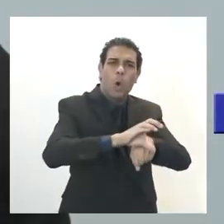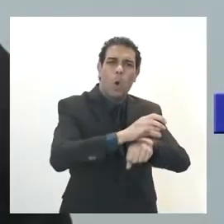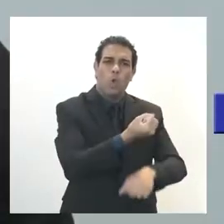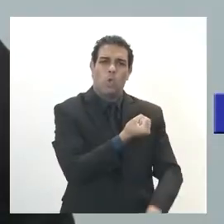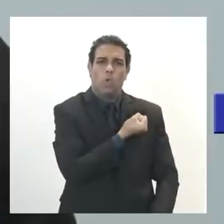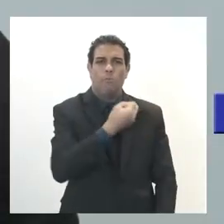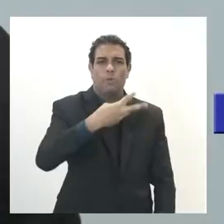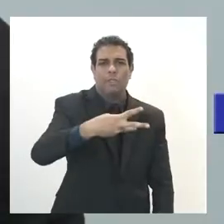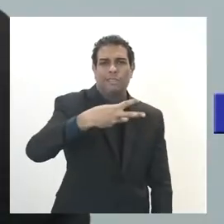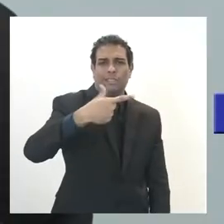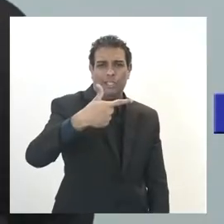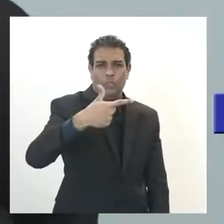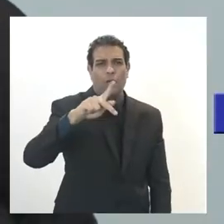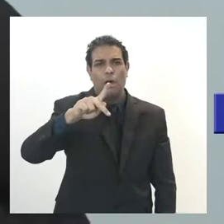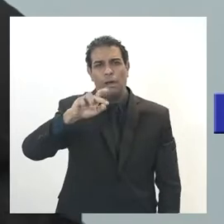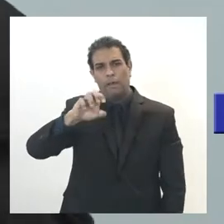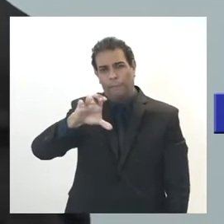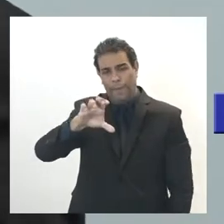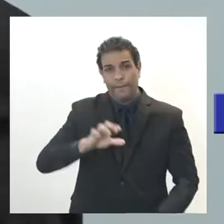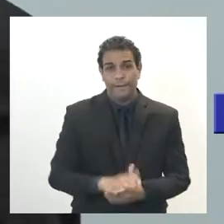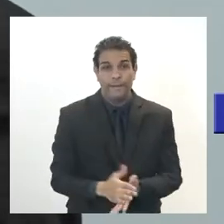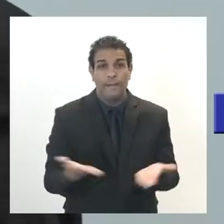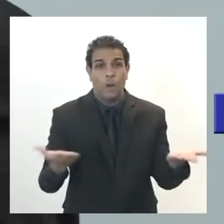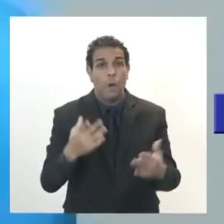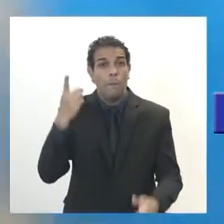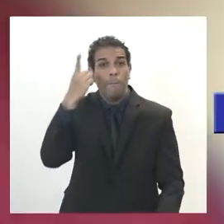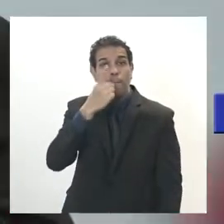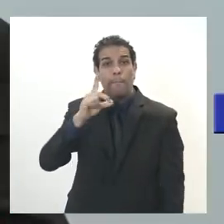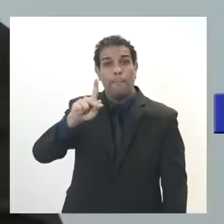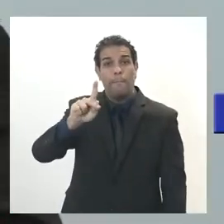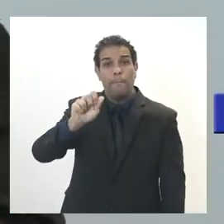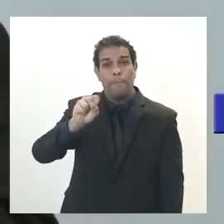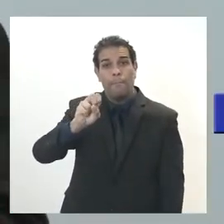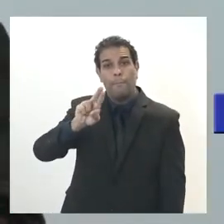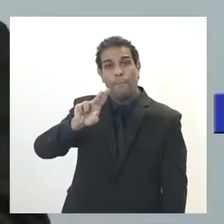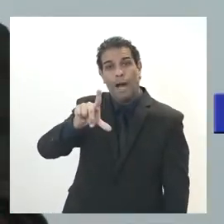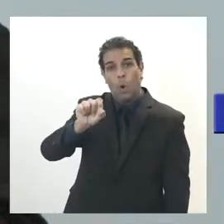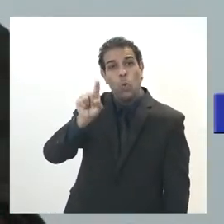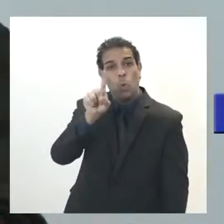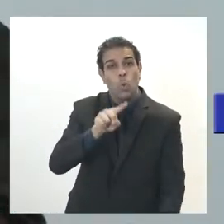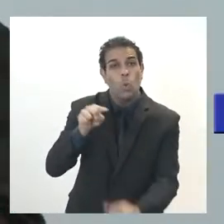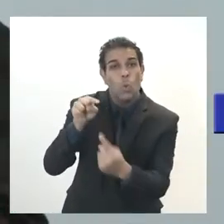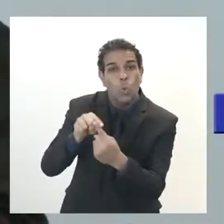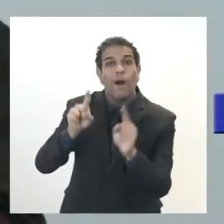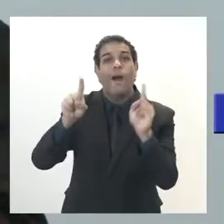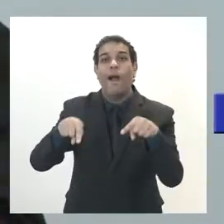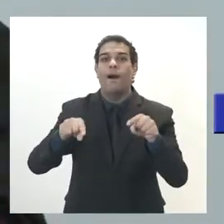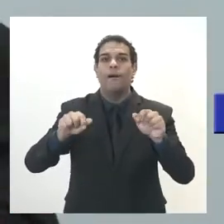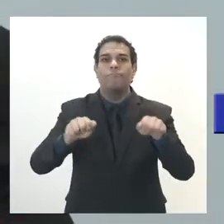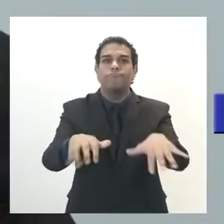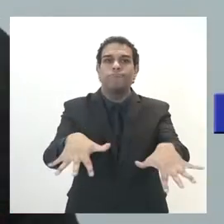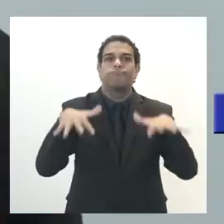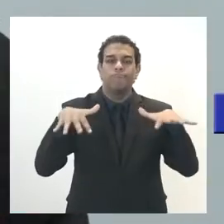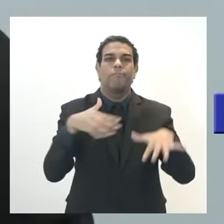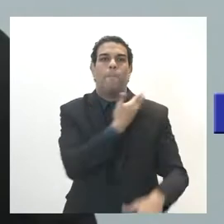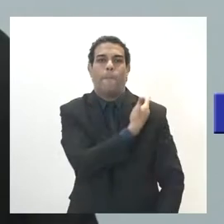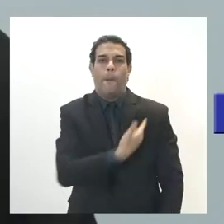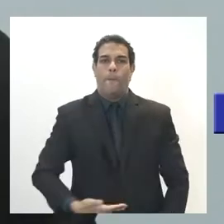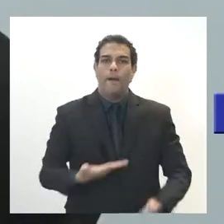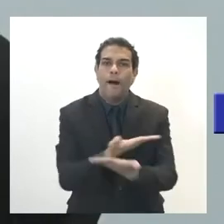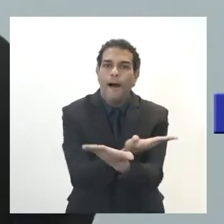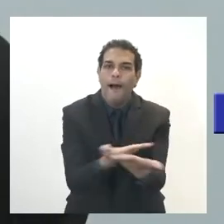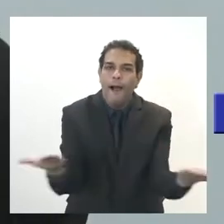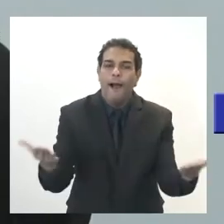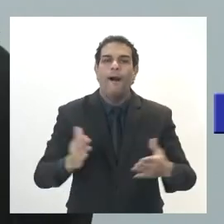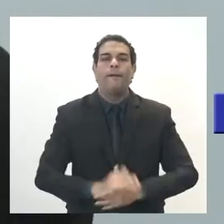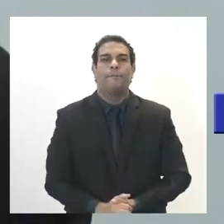e o Paulo Ramos hoje Preside os trabalhos que amam no fundo são audiência pública né os trabalhos